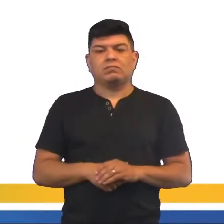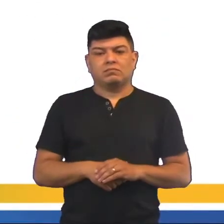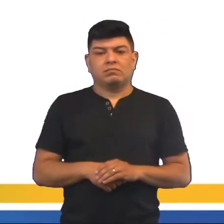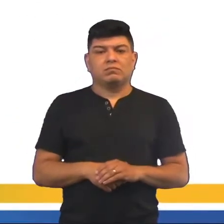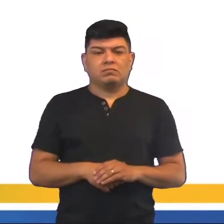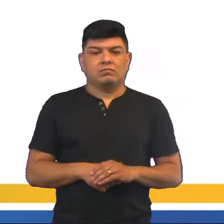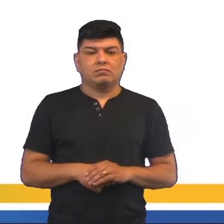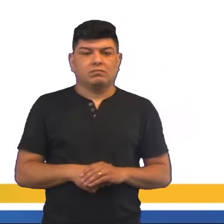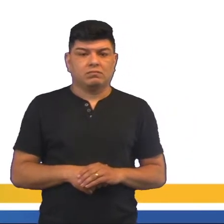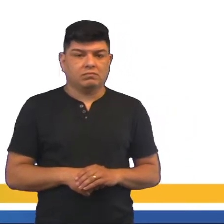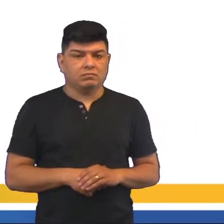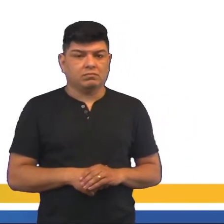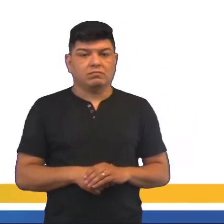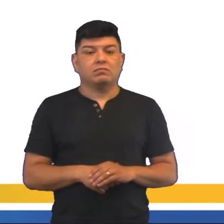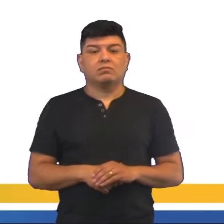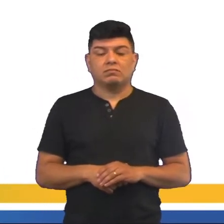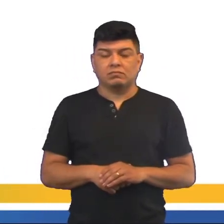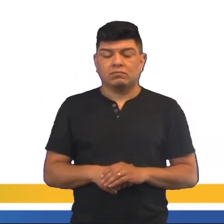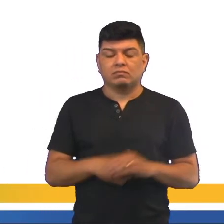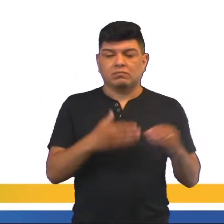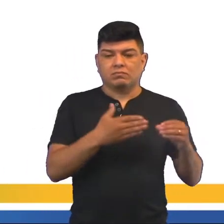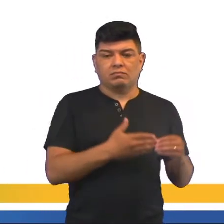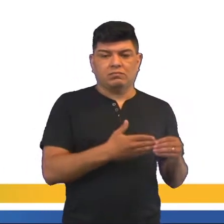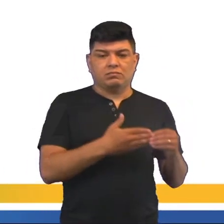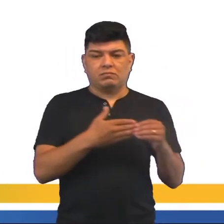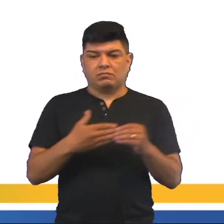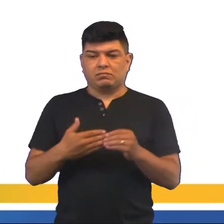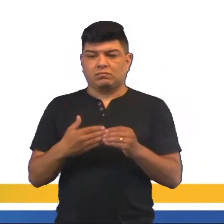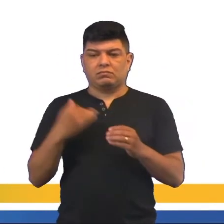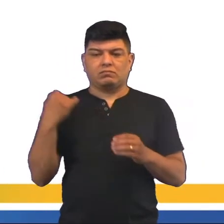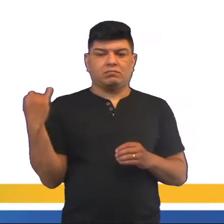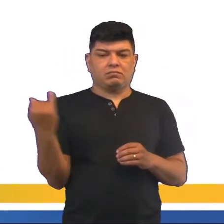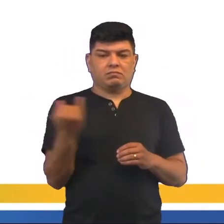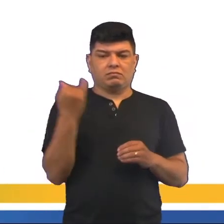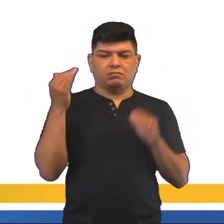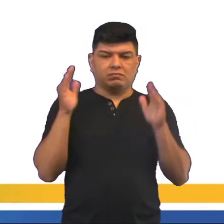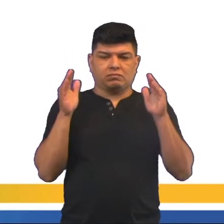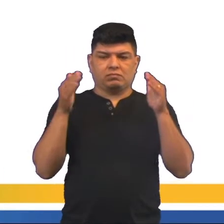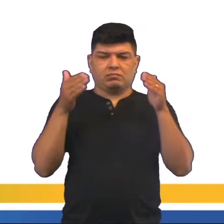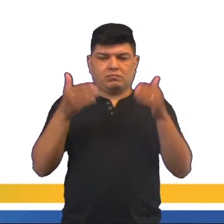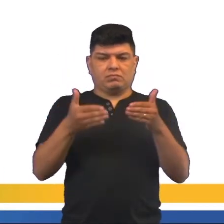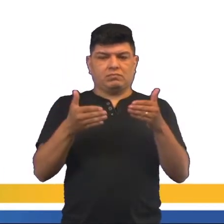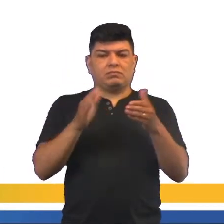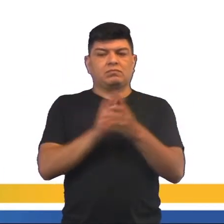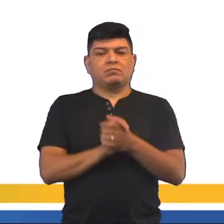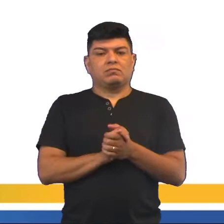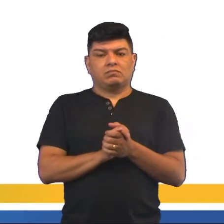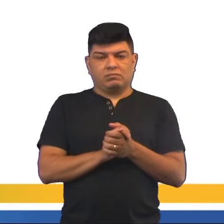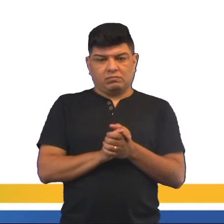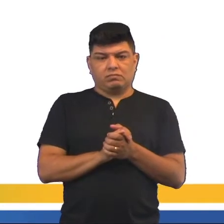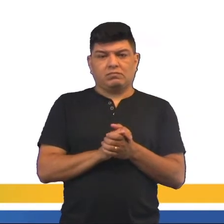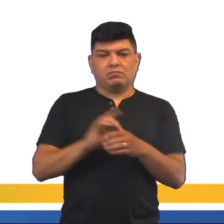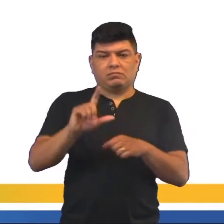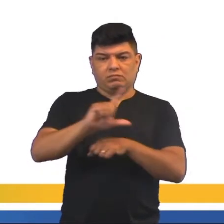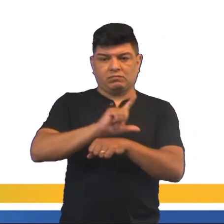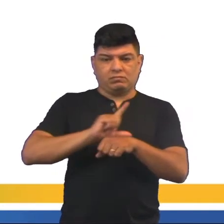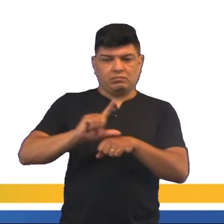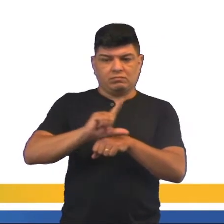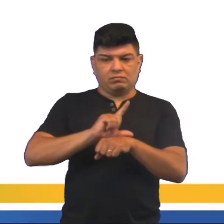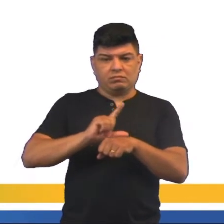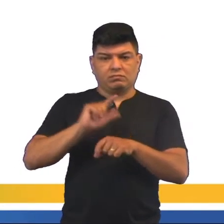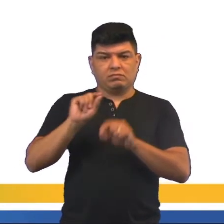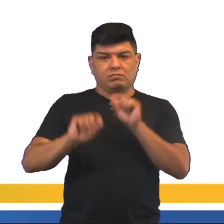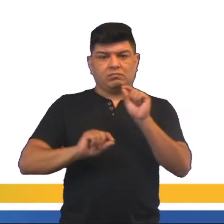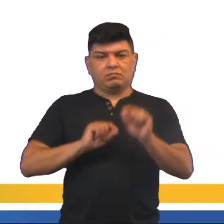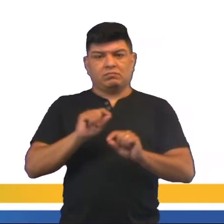E aí, o que a gente traz de importante, de ênfase aí sobre a atividade legislativa.